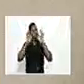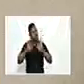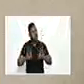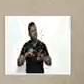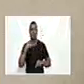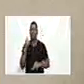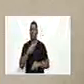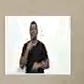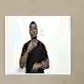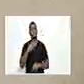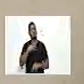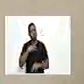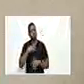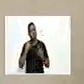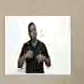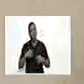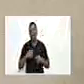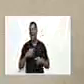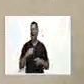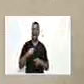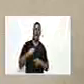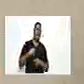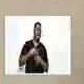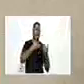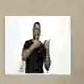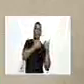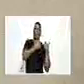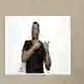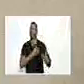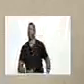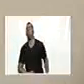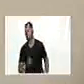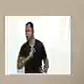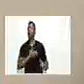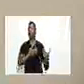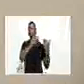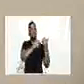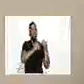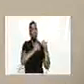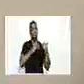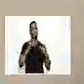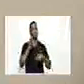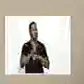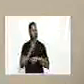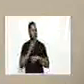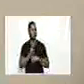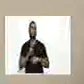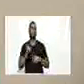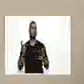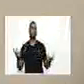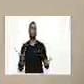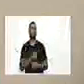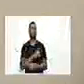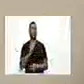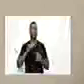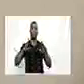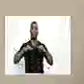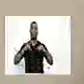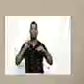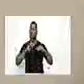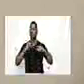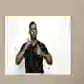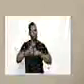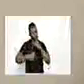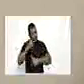gente consegue a gente não tá fugindo que nós estamos deixando ah nós estamos achando a cidade maravilhosa nós estamos sem trabalhar não não nós estamos